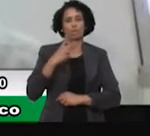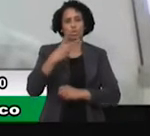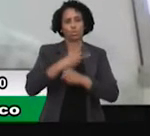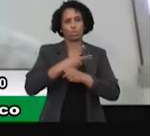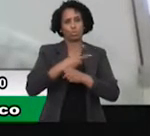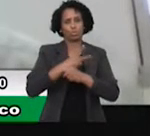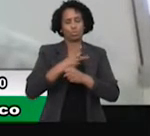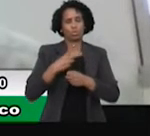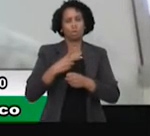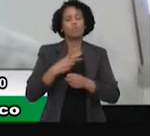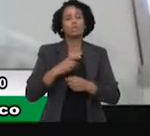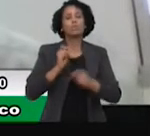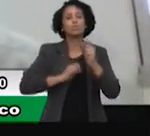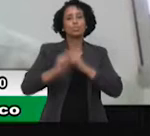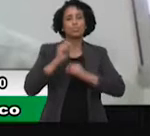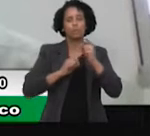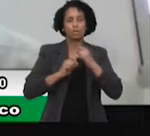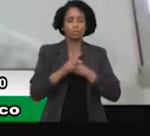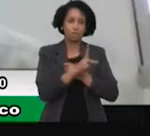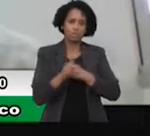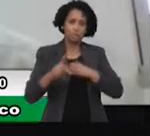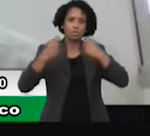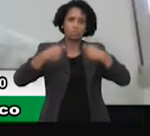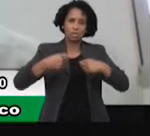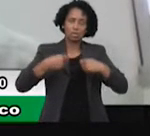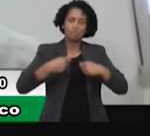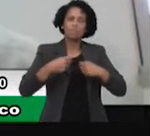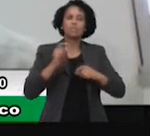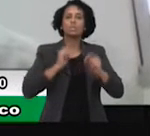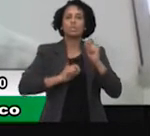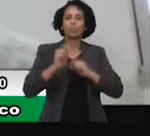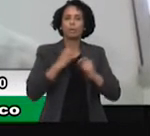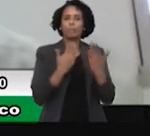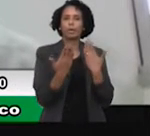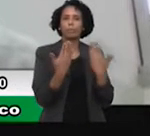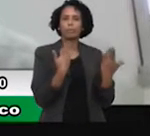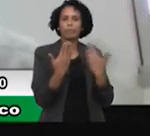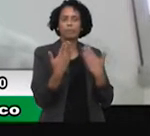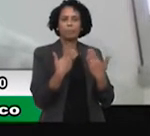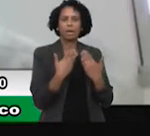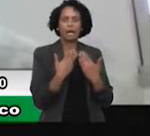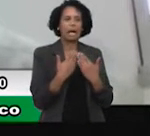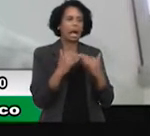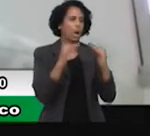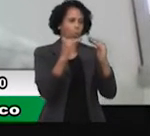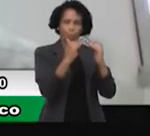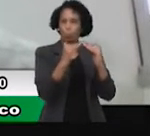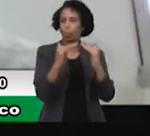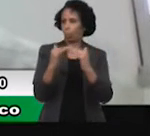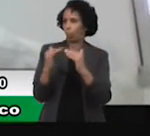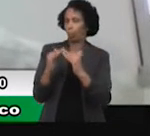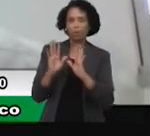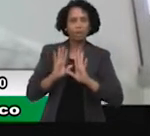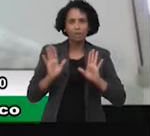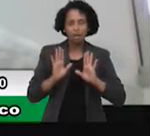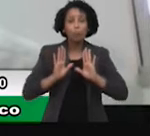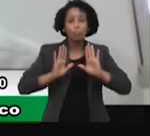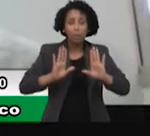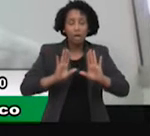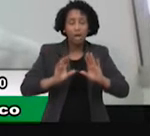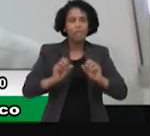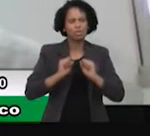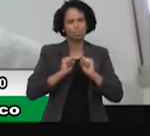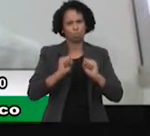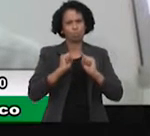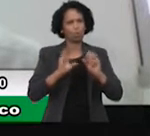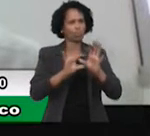presidente precisa fazer, que é dialogar, que é ouvir, não significa necessariamente concordar, mas dar a palavra, dar a possibilidade, como a vereadora